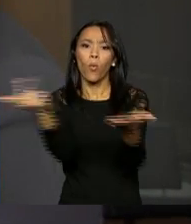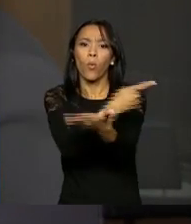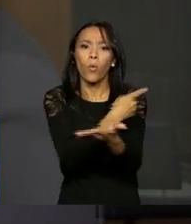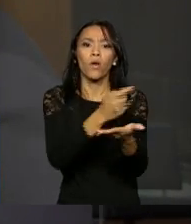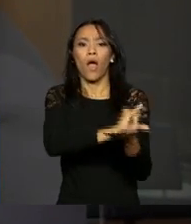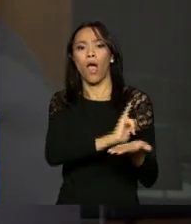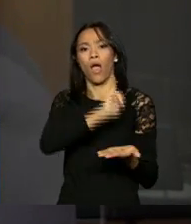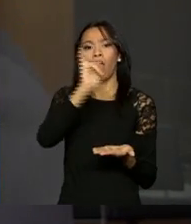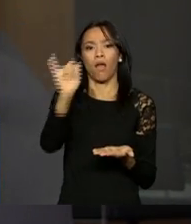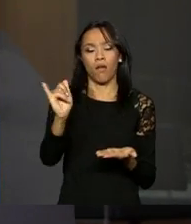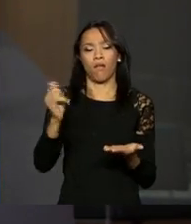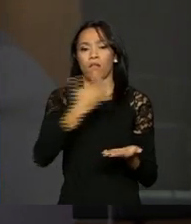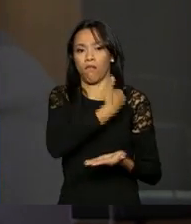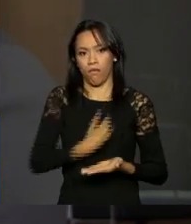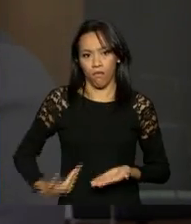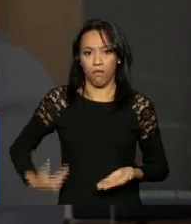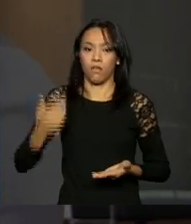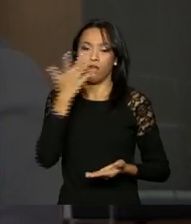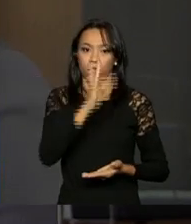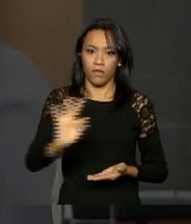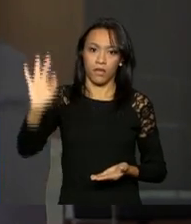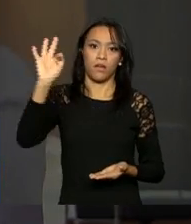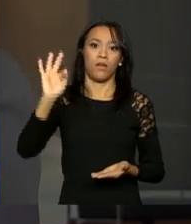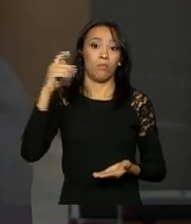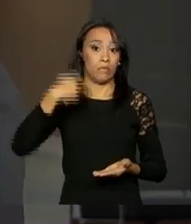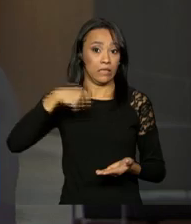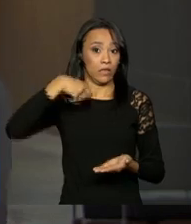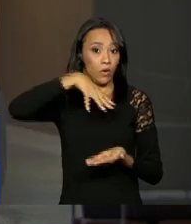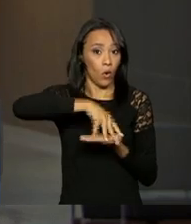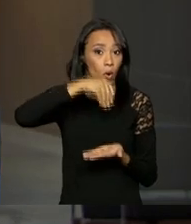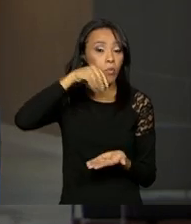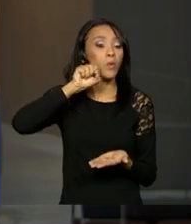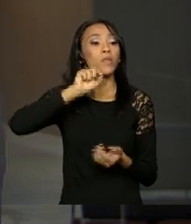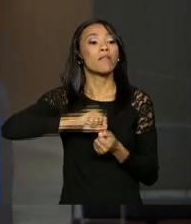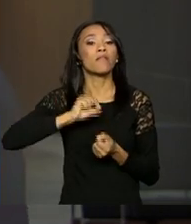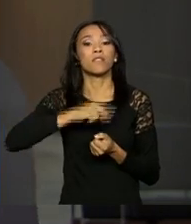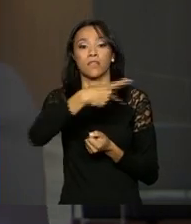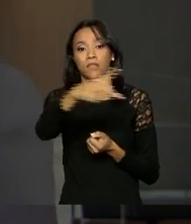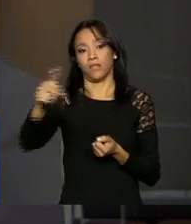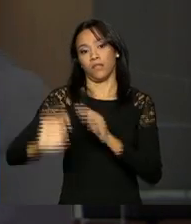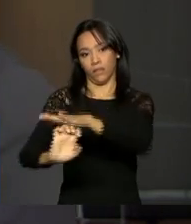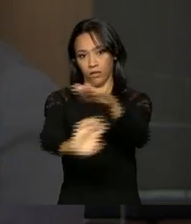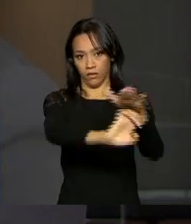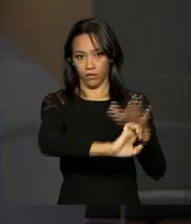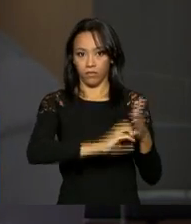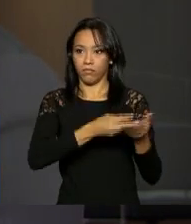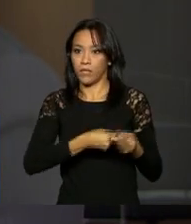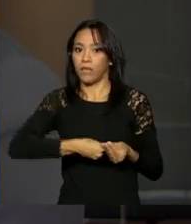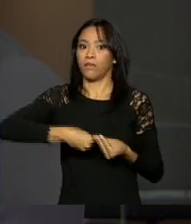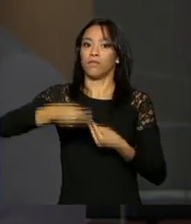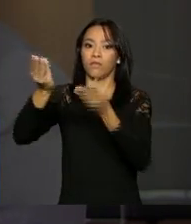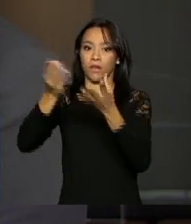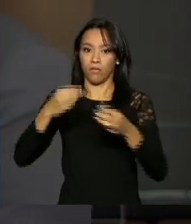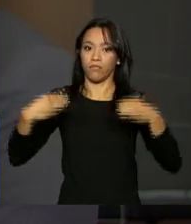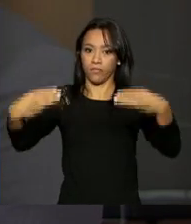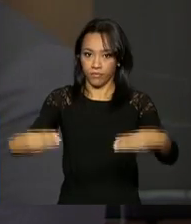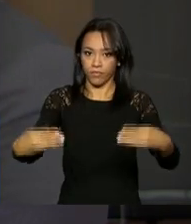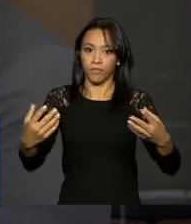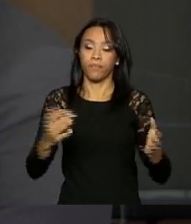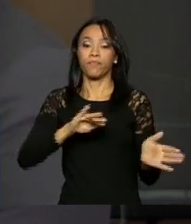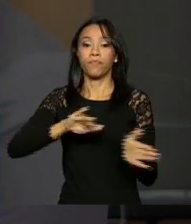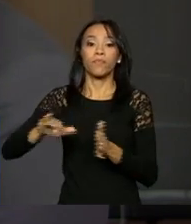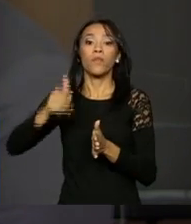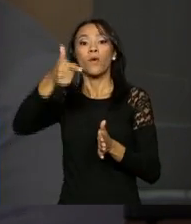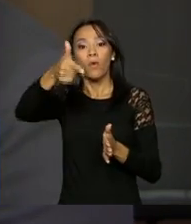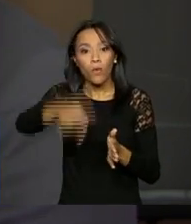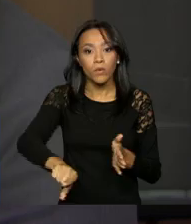elas possam estar acompanhadas de cópia das ações das empresas. Depois, ainda no nosso âmbito, ações dos